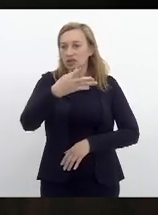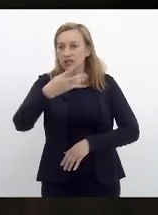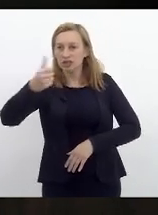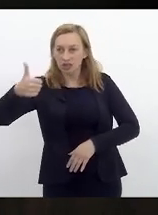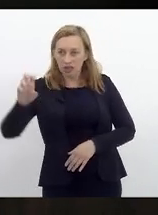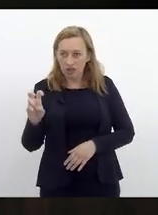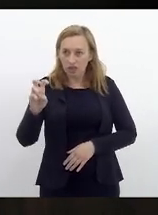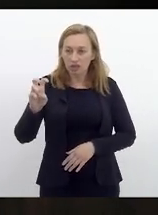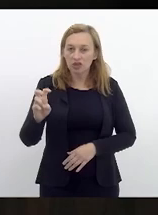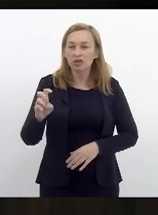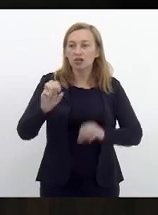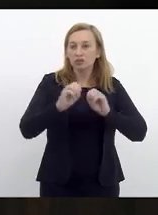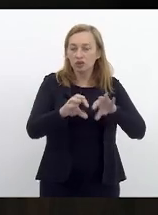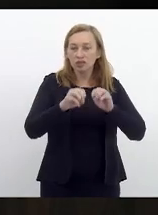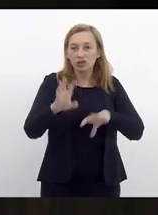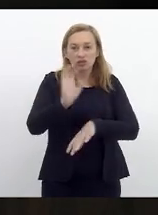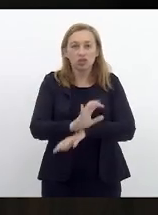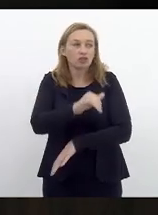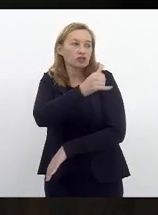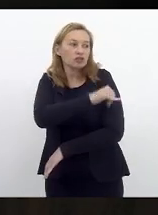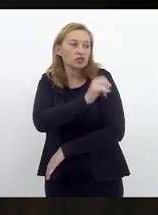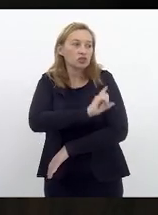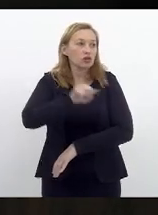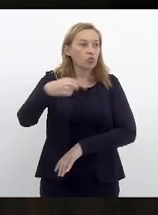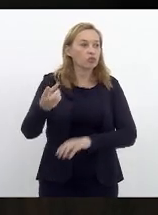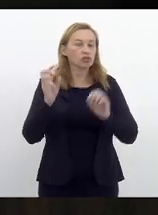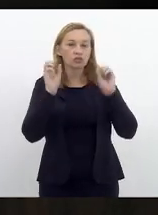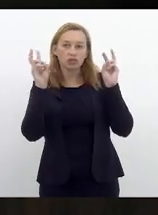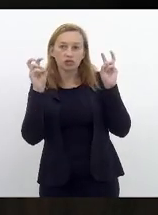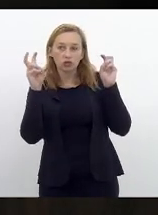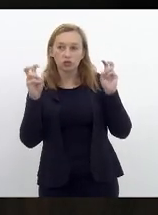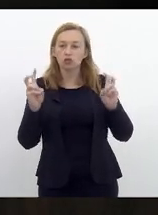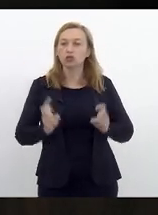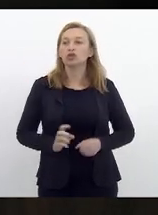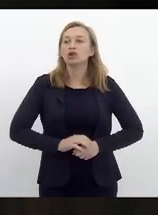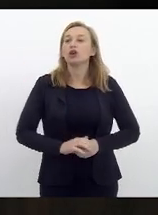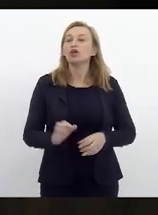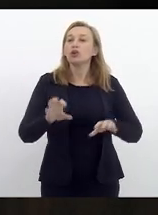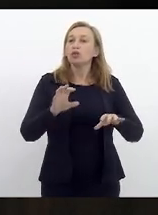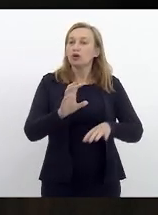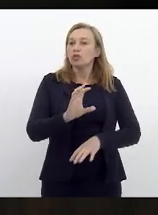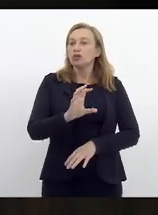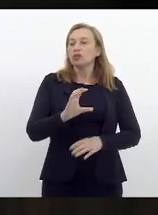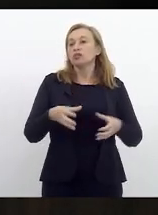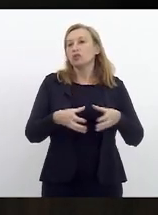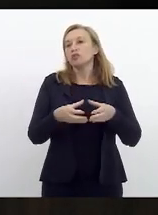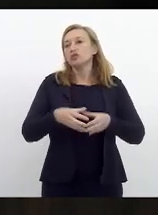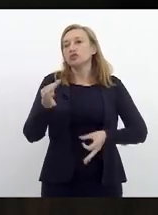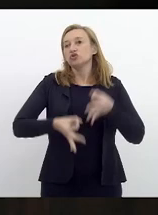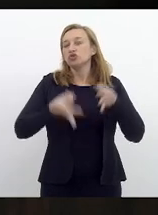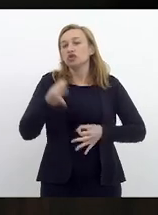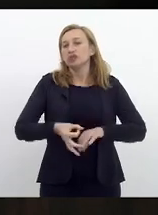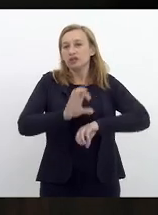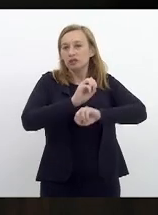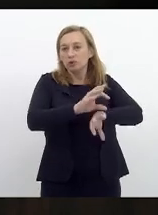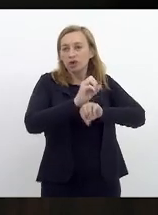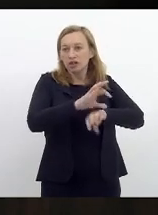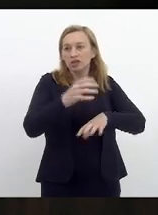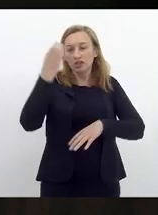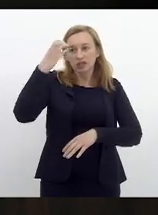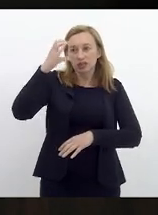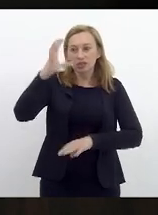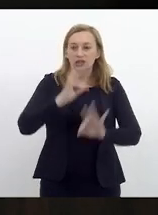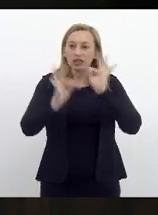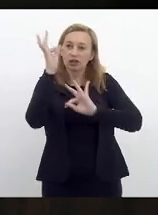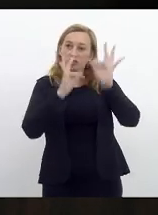2017, no âmbito do Sistema de Ensino do Estado do Rio de Janeiro e da outras providências, pendente de pareceres das comissões de Constituição, Justiça, de Educação, Ciência e